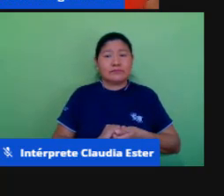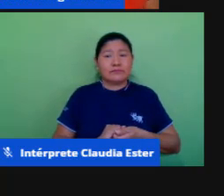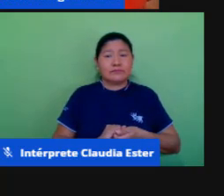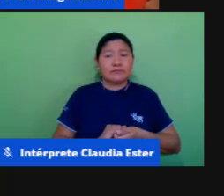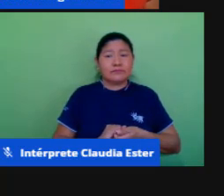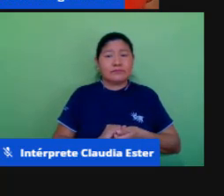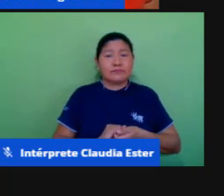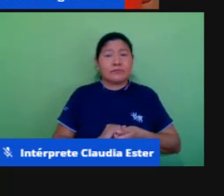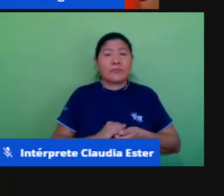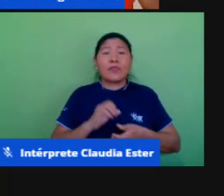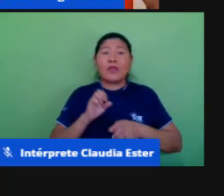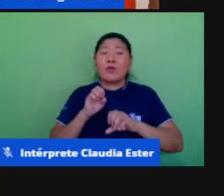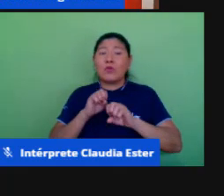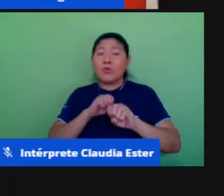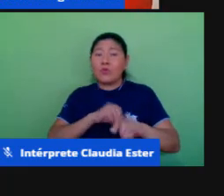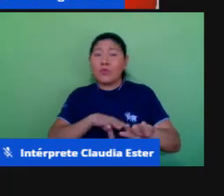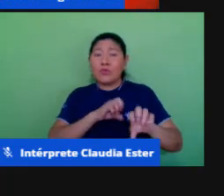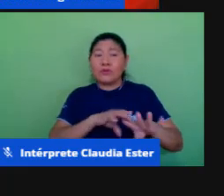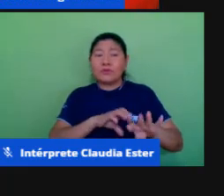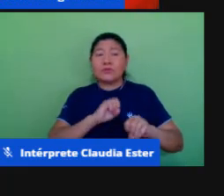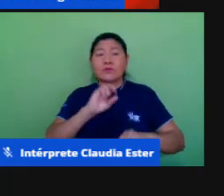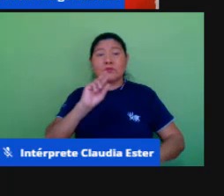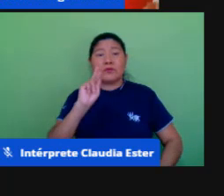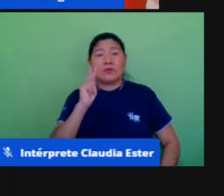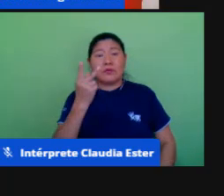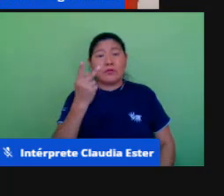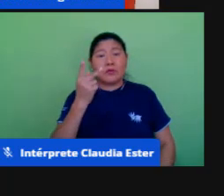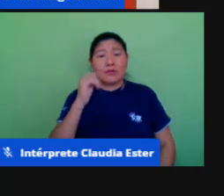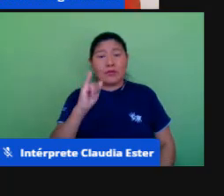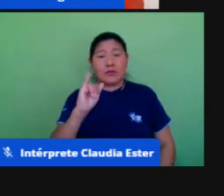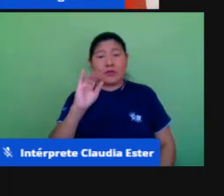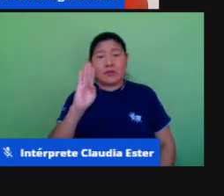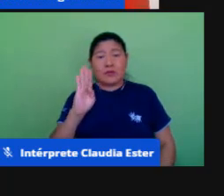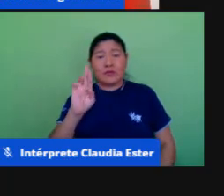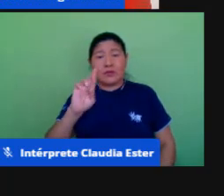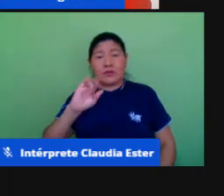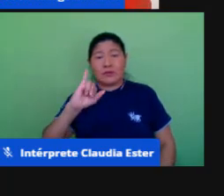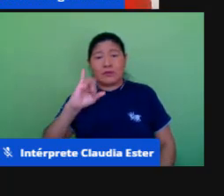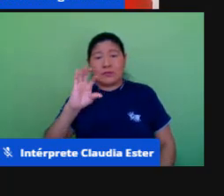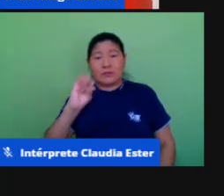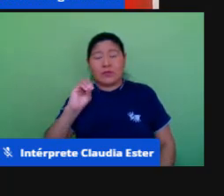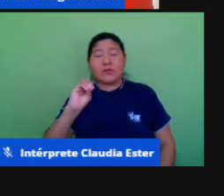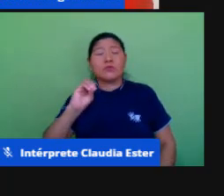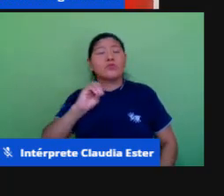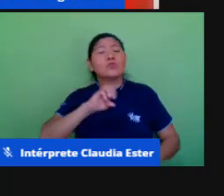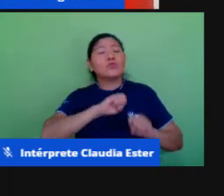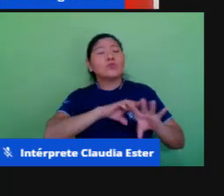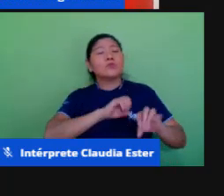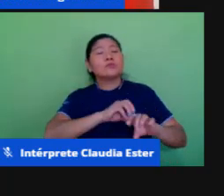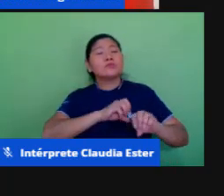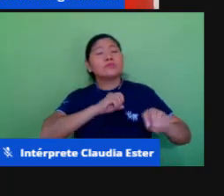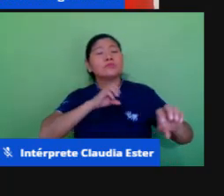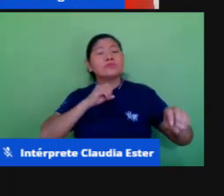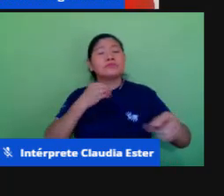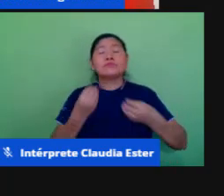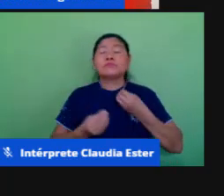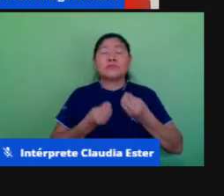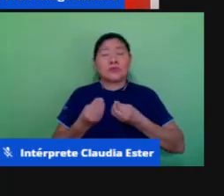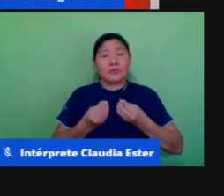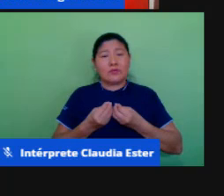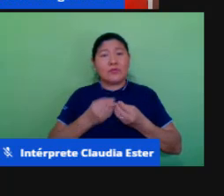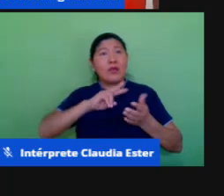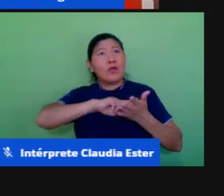O ensino híbrido. Né? O ensino híbrido é mais popularmente conhecido